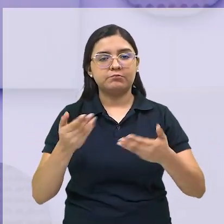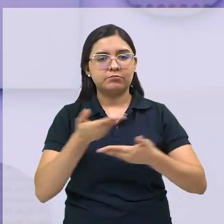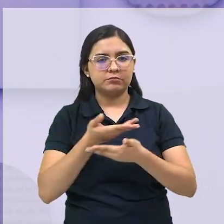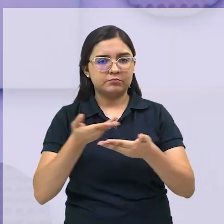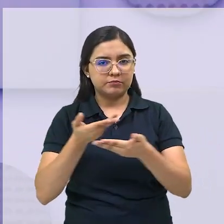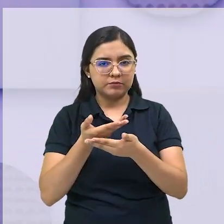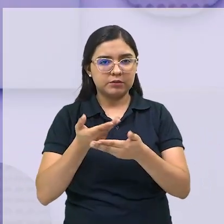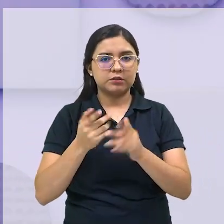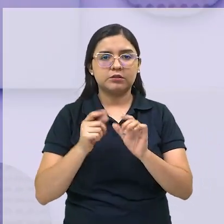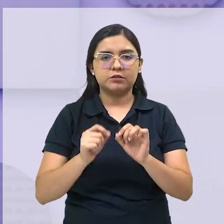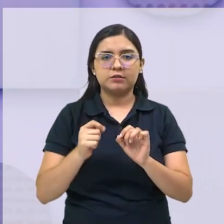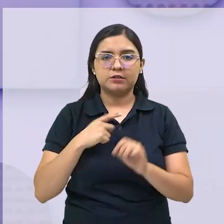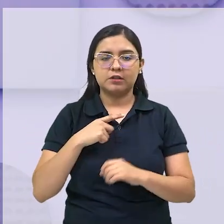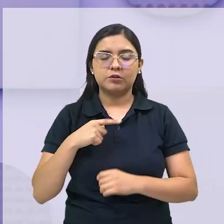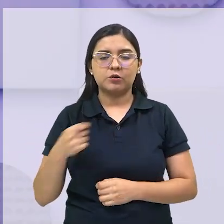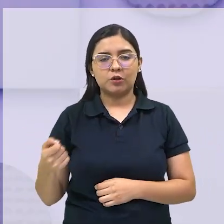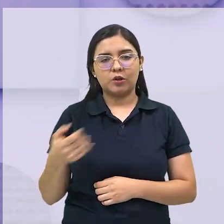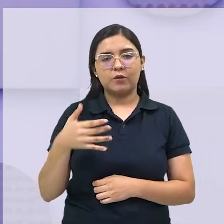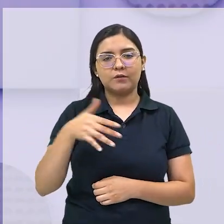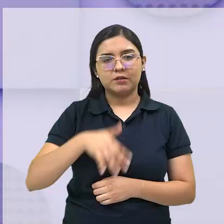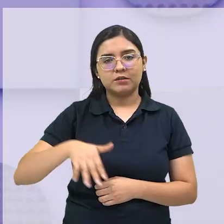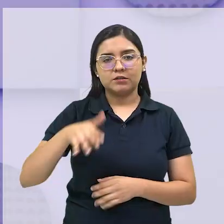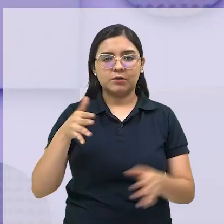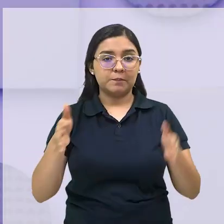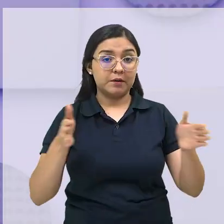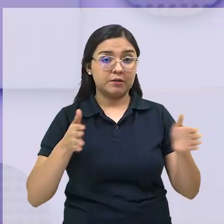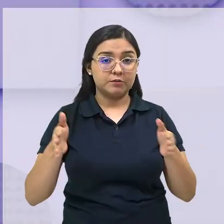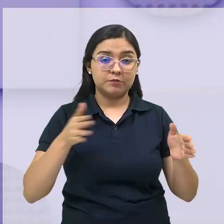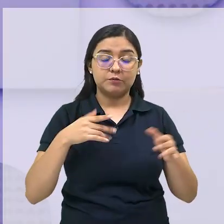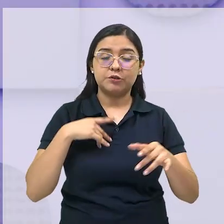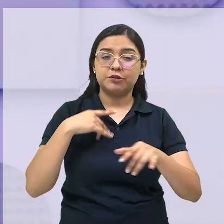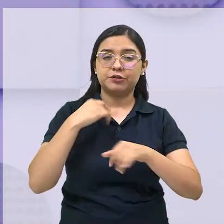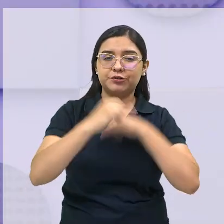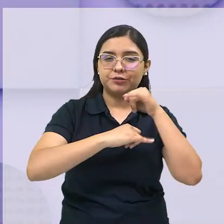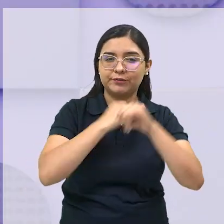relacionar nesse novo mundo digital e de comunicação,